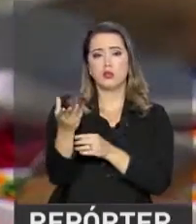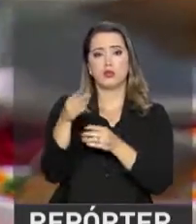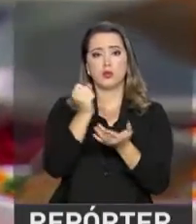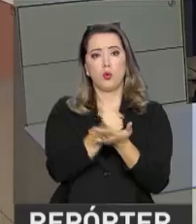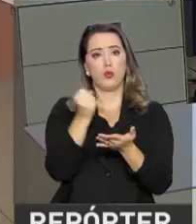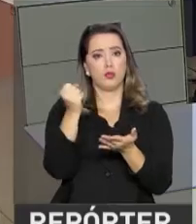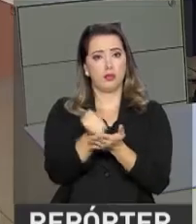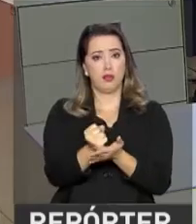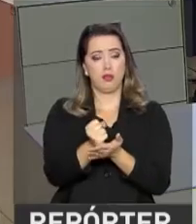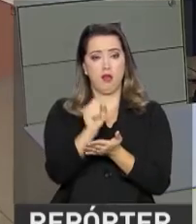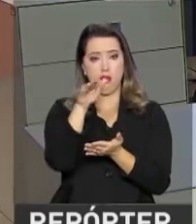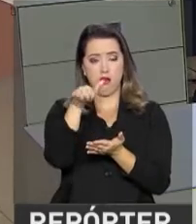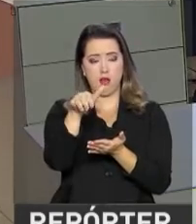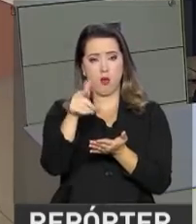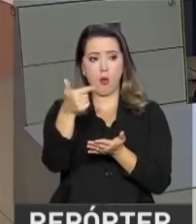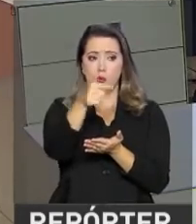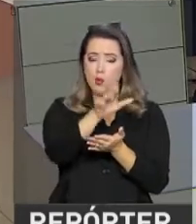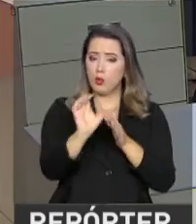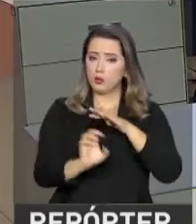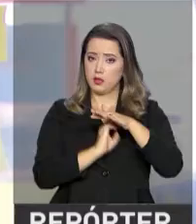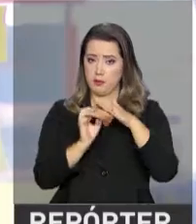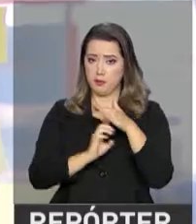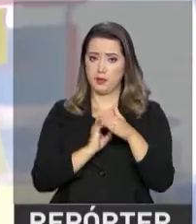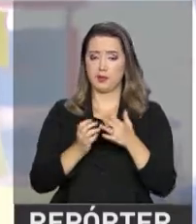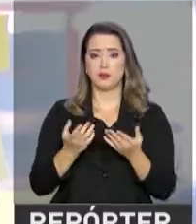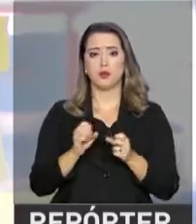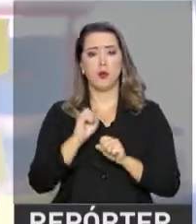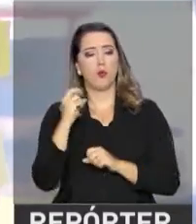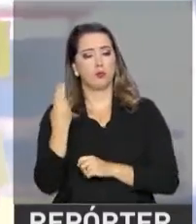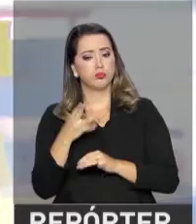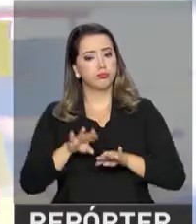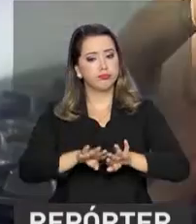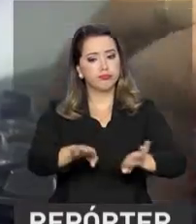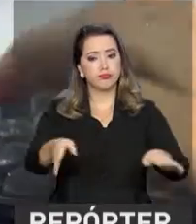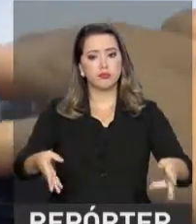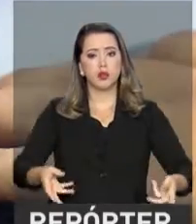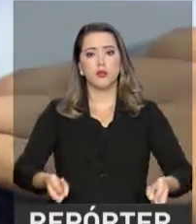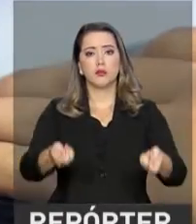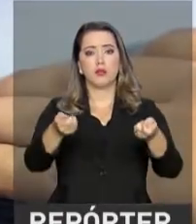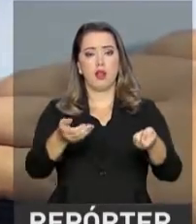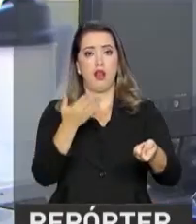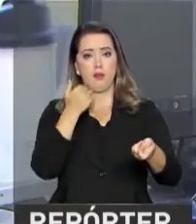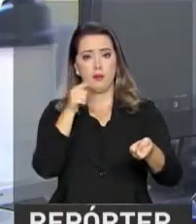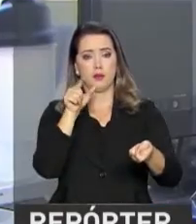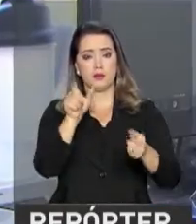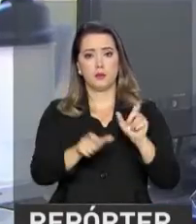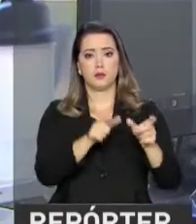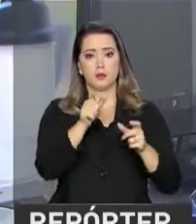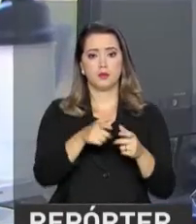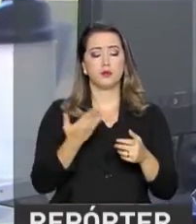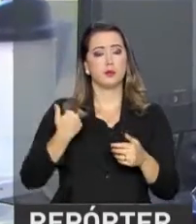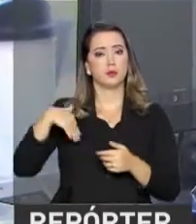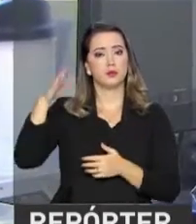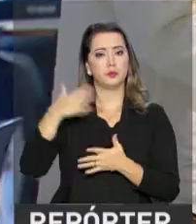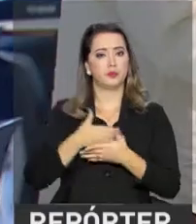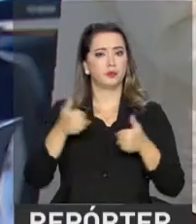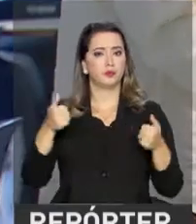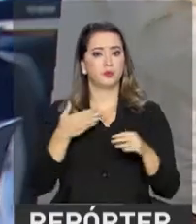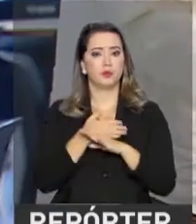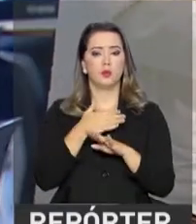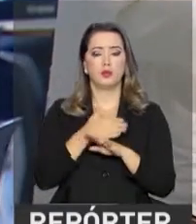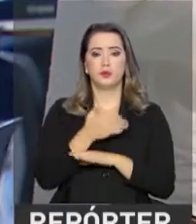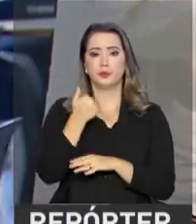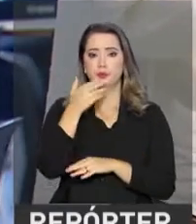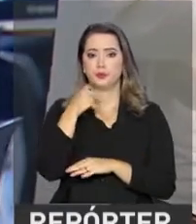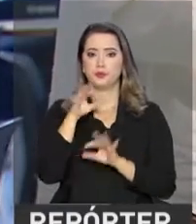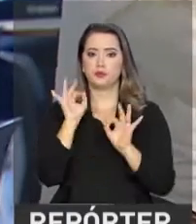comida outra opção e oferecer cestas de alimentos para os funcionários o trabalhador ganha na produtividade e no acesso a uma alimentação